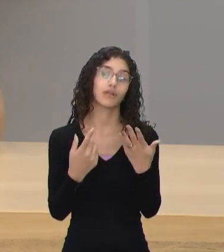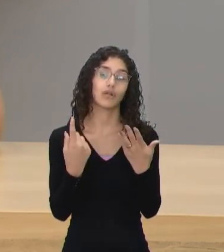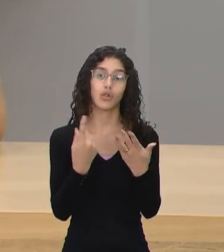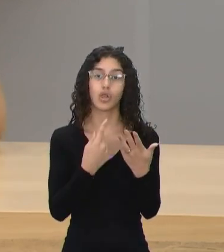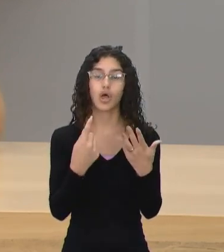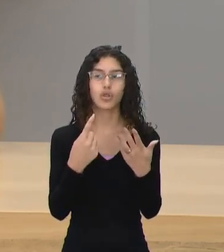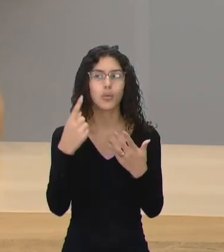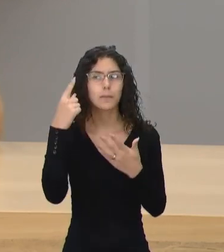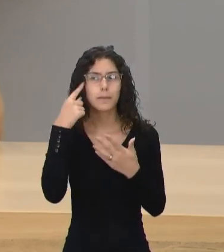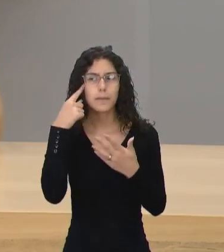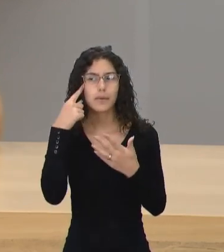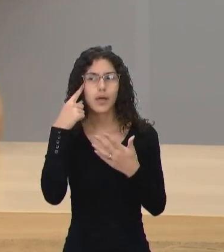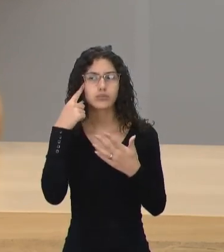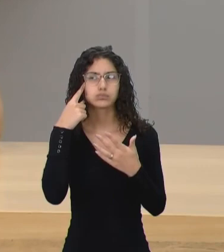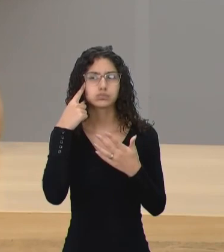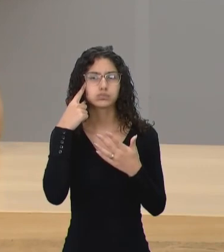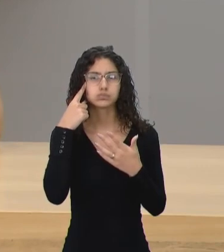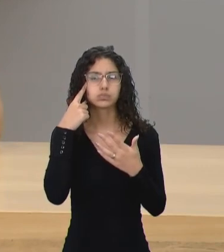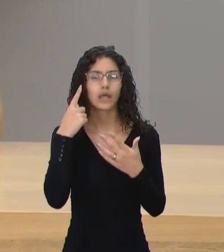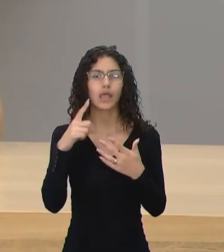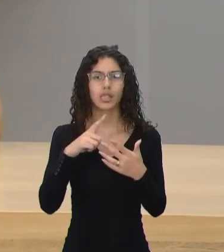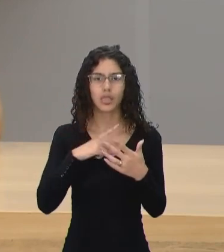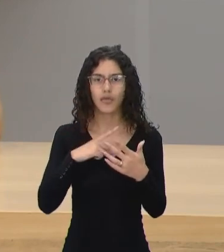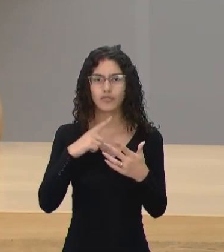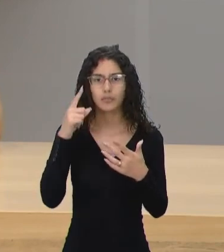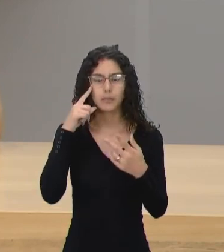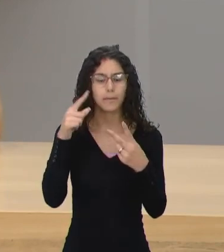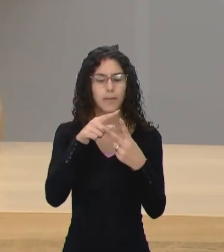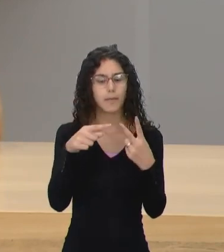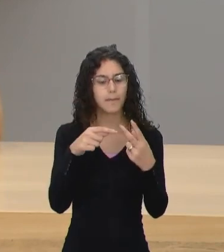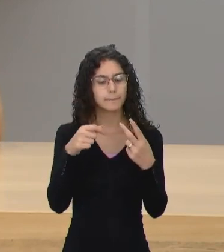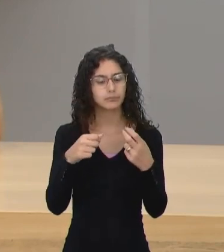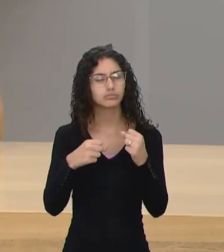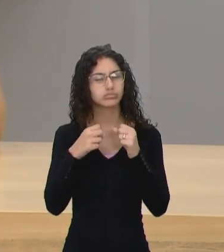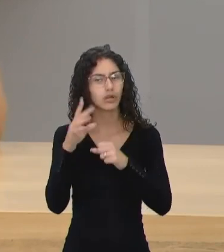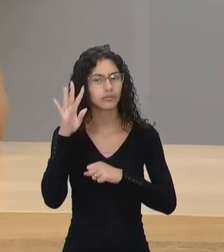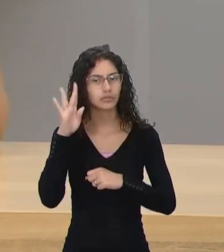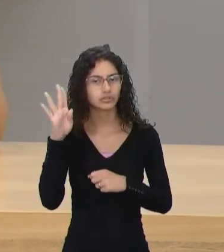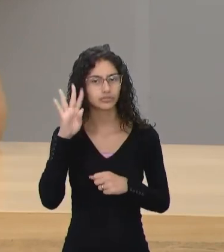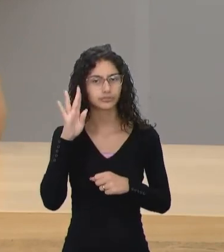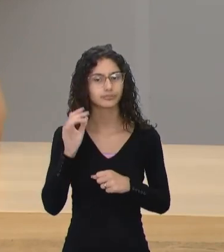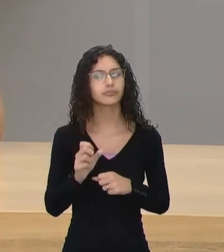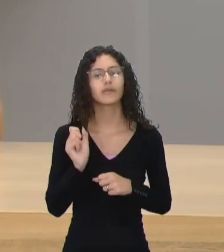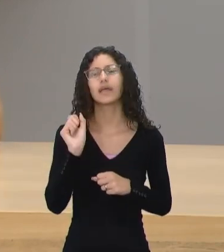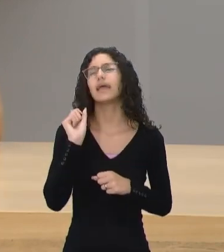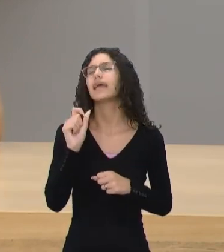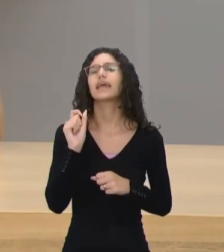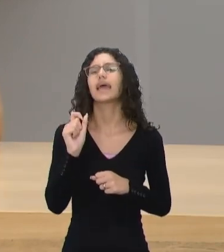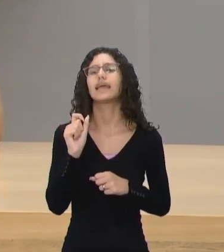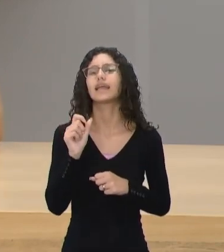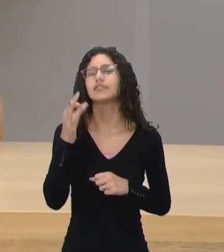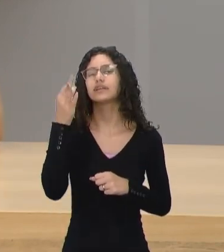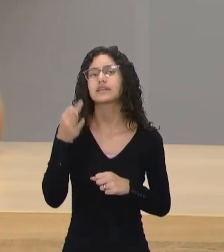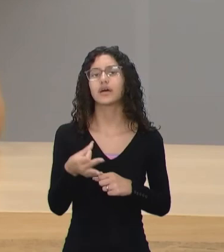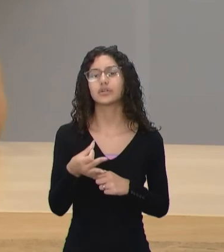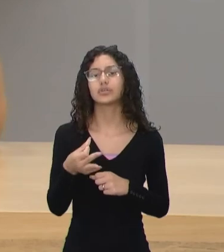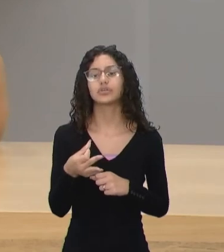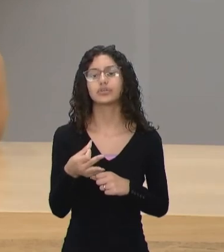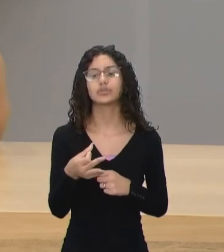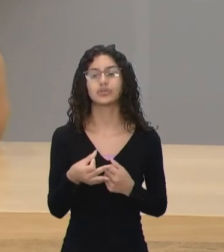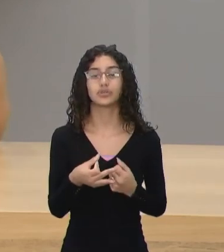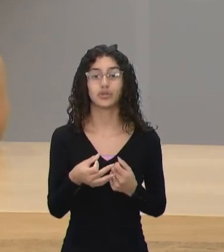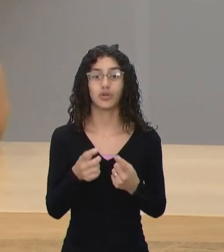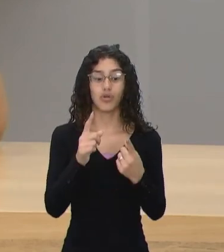batalha mental, a nossa batalha de pensadores, a gente vai refletir. Quem estava com a razão? É